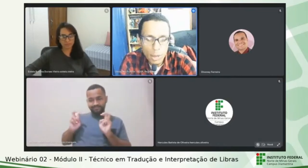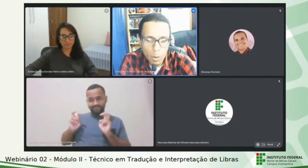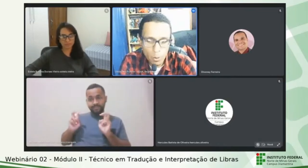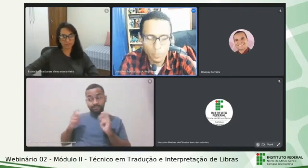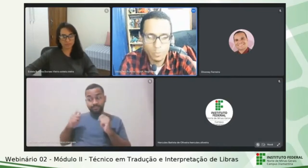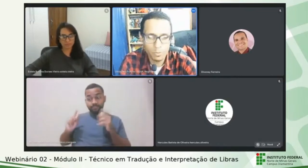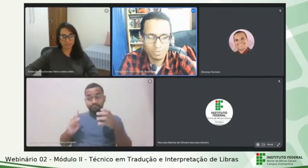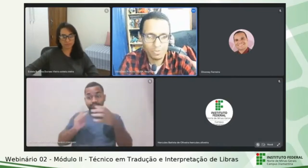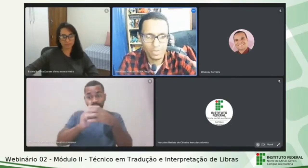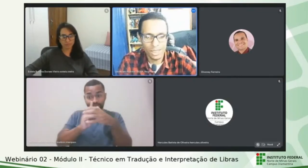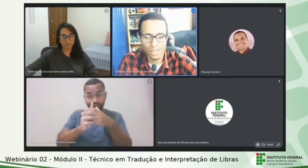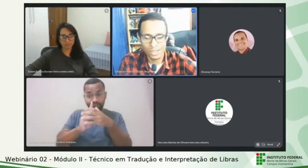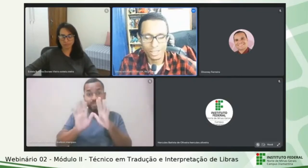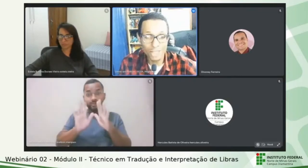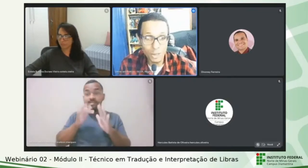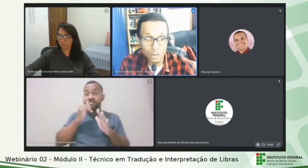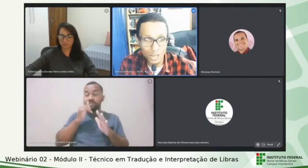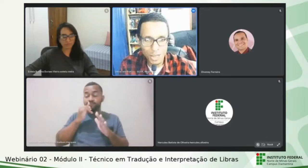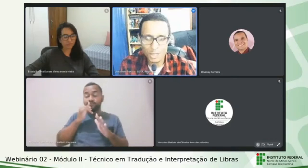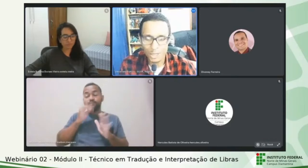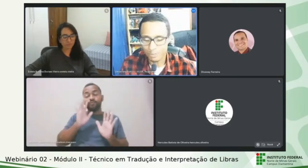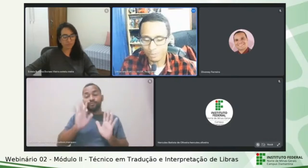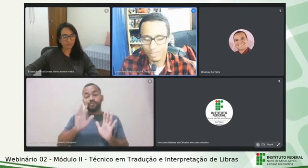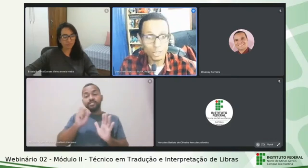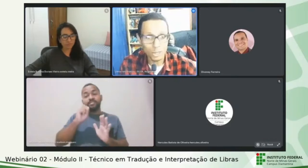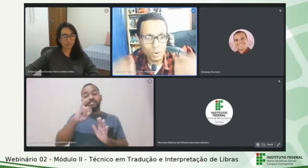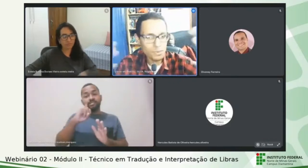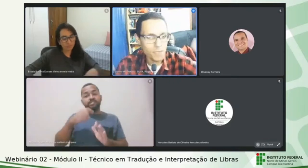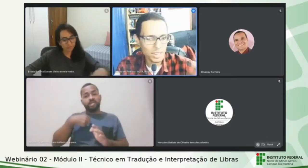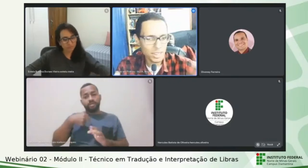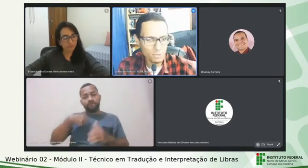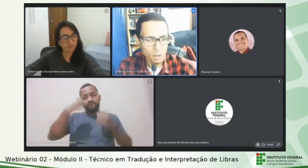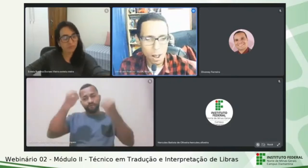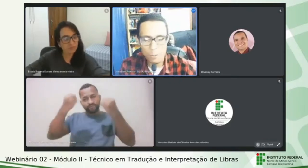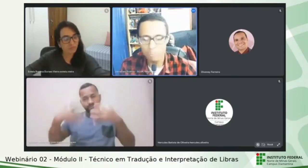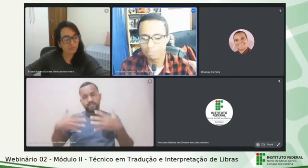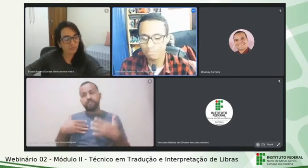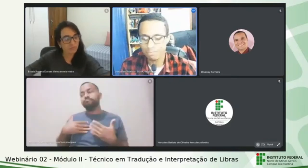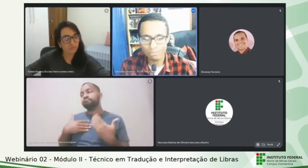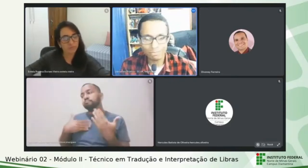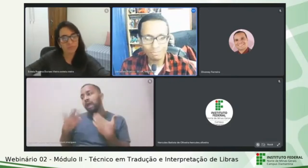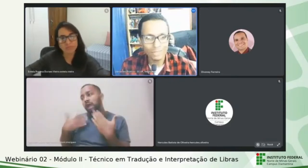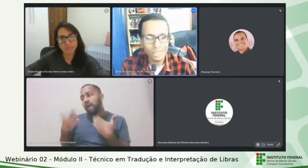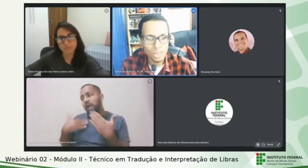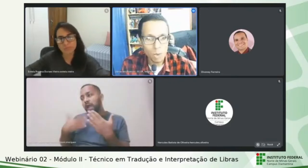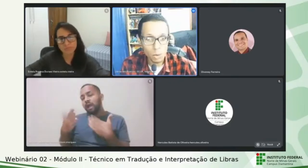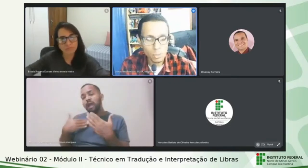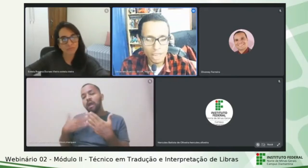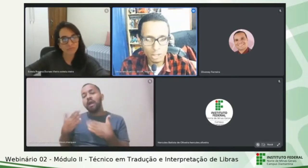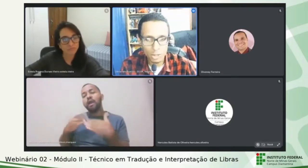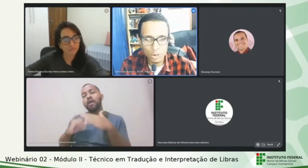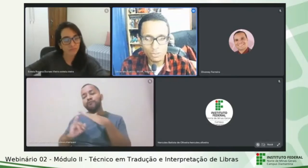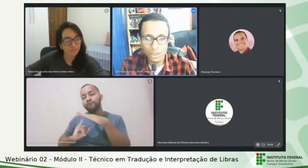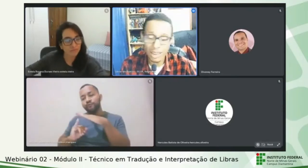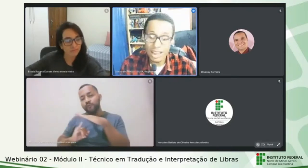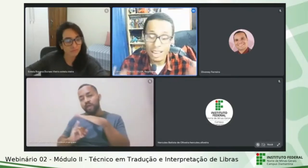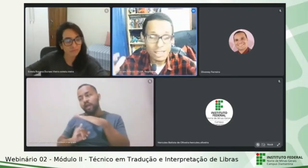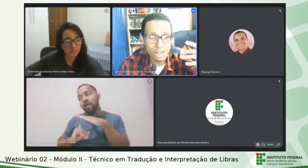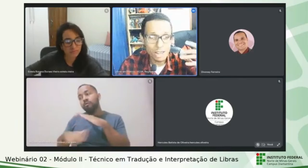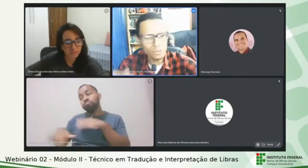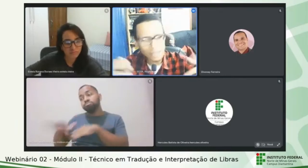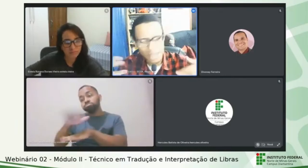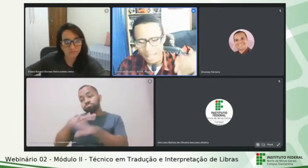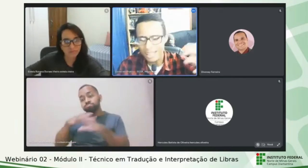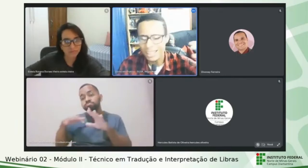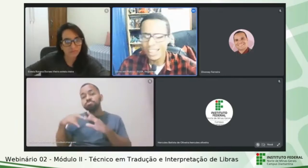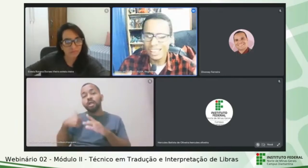Quando eu digo o seguinte, estou numa conversa informal com a comunidade surda e falo, ah, então